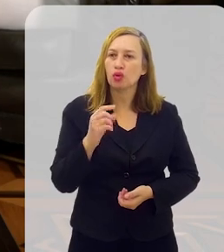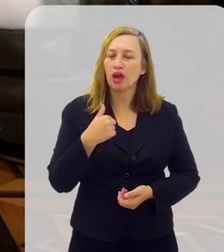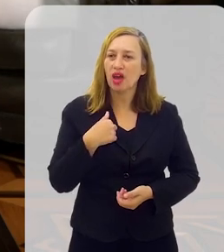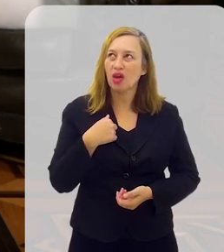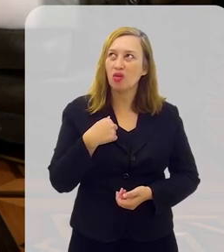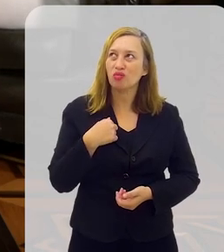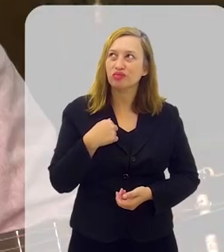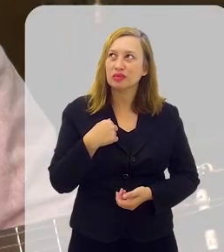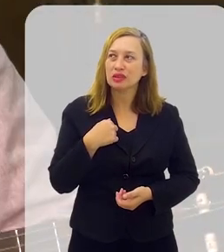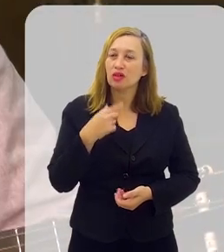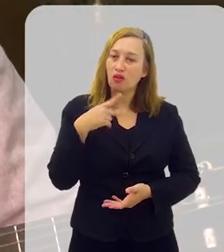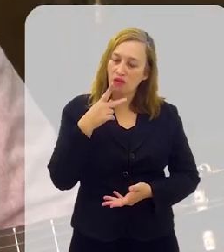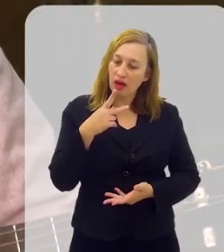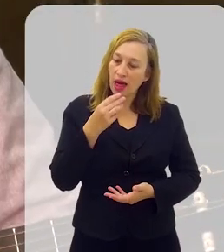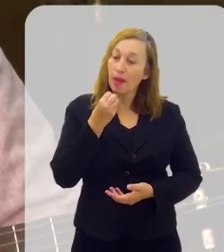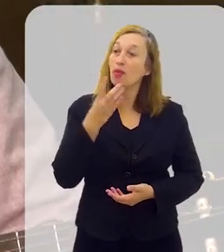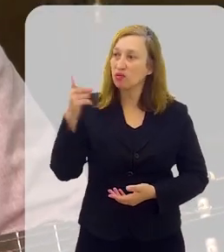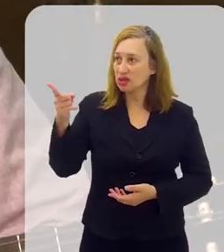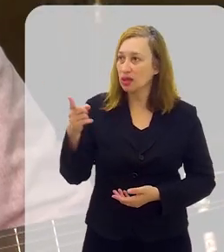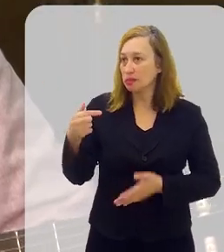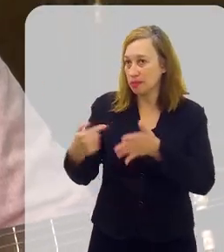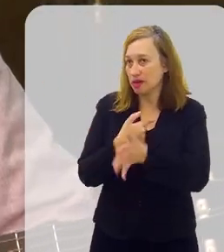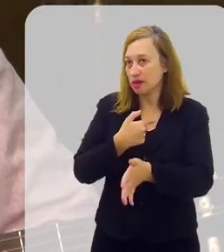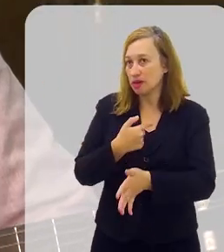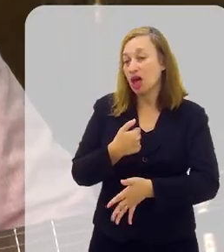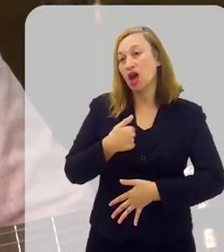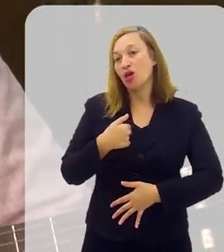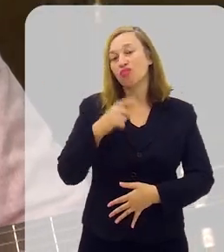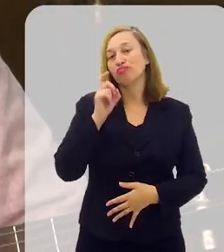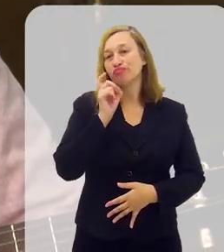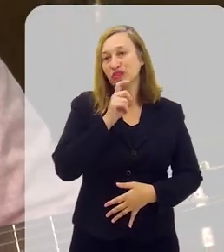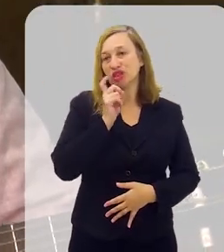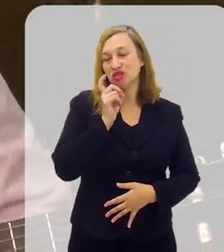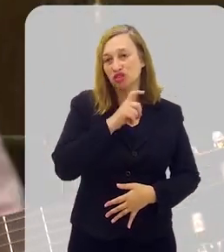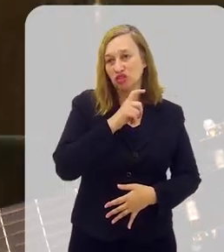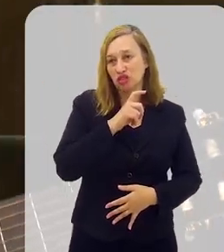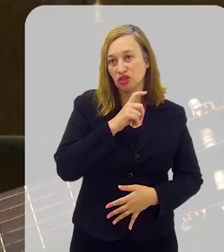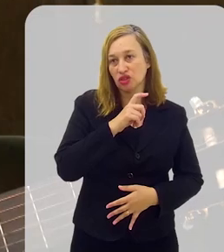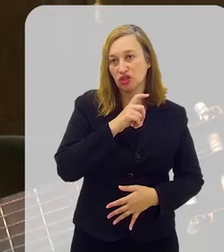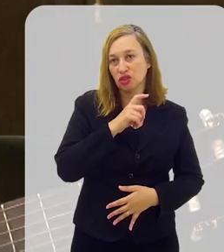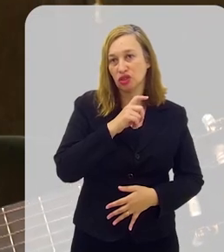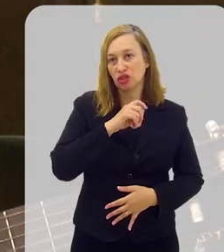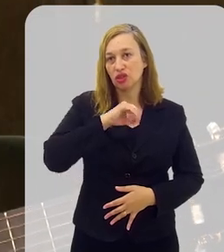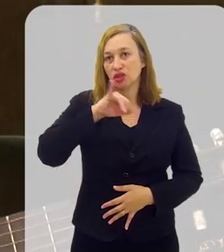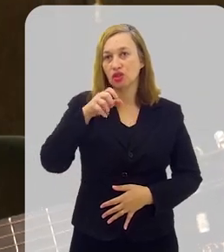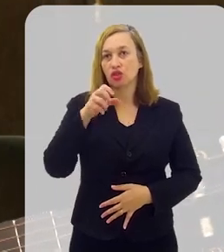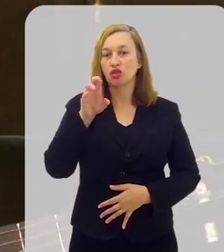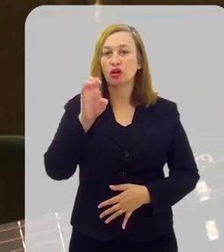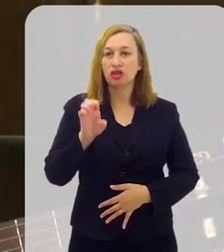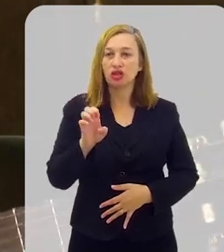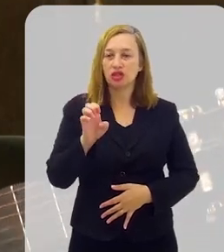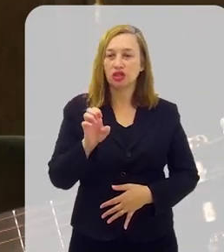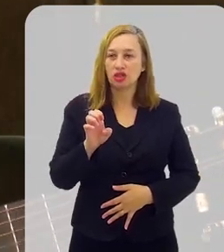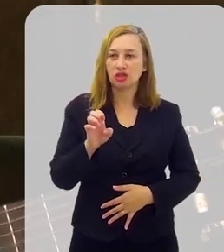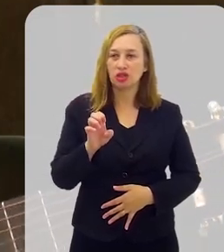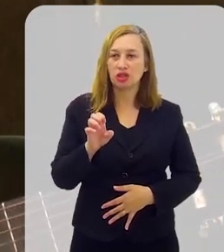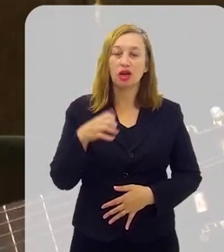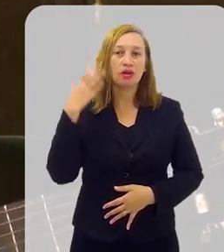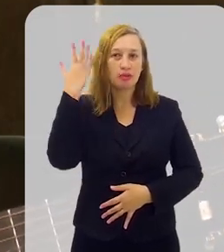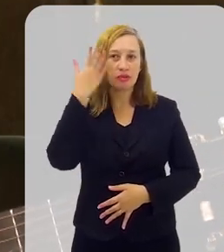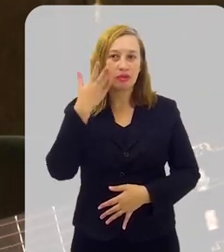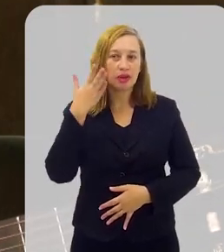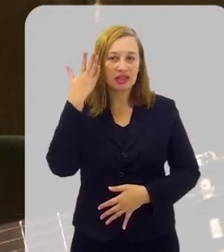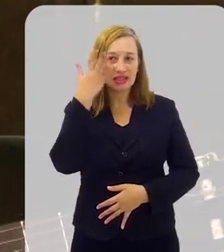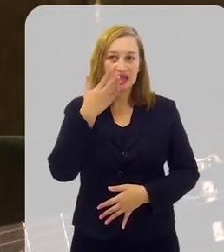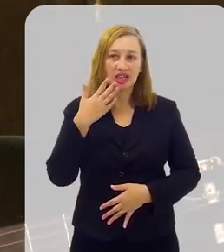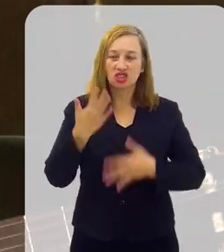isso? Julião, eu me intitulei, foi até bom você tocar nesse assunto, porque eu me intitulei Jorge Dom Mensageiro